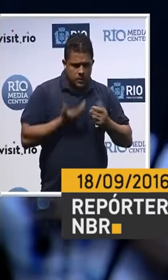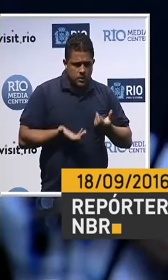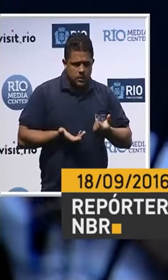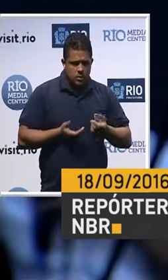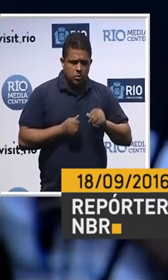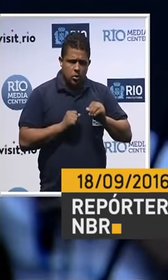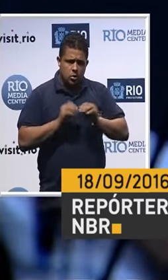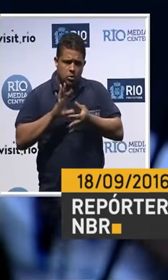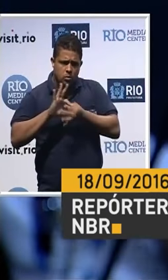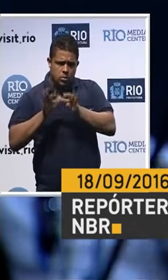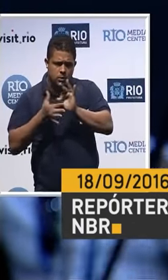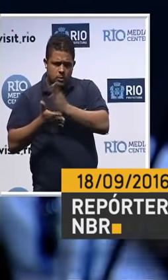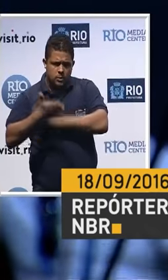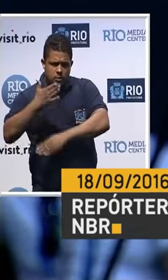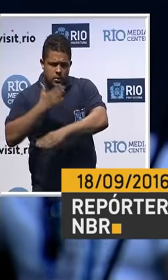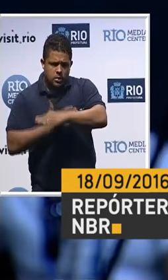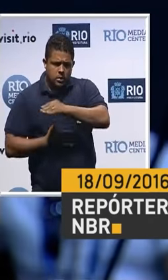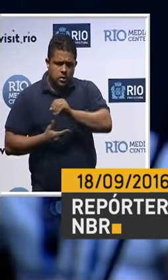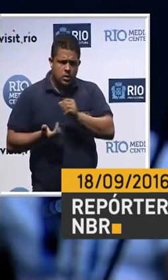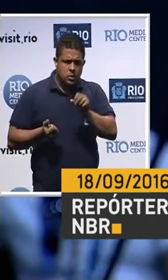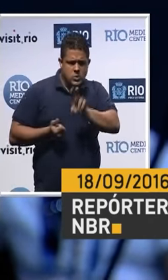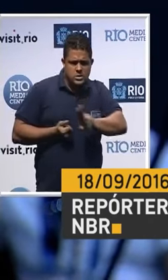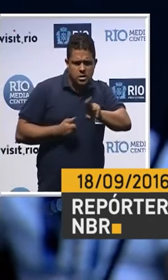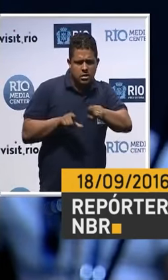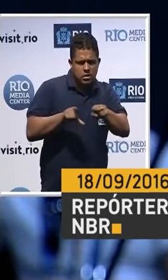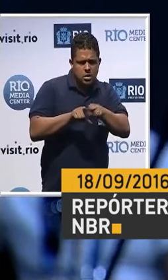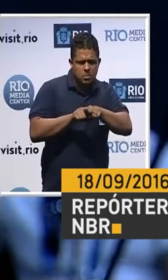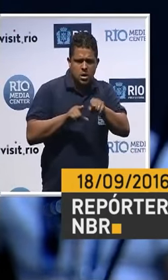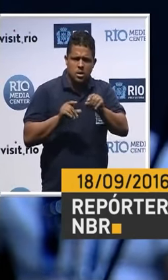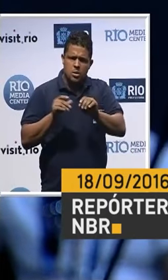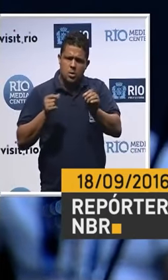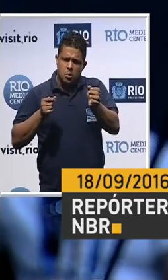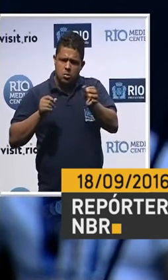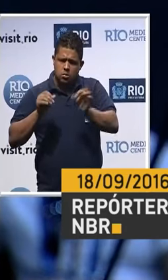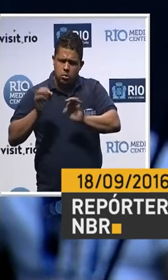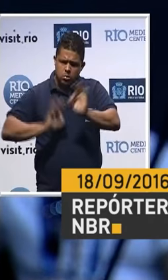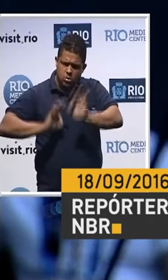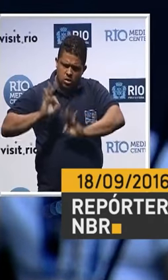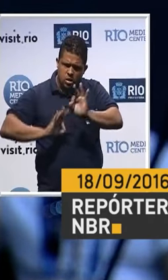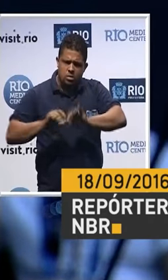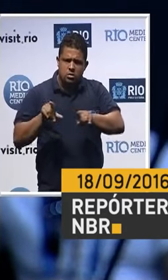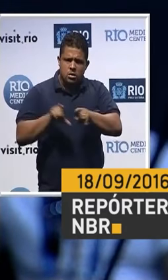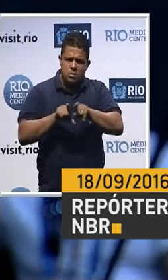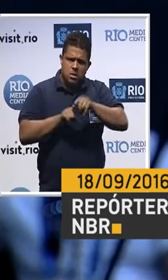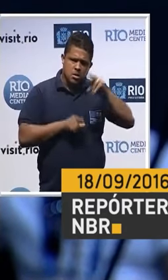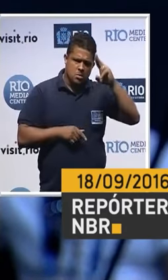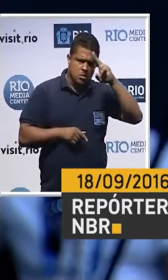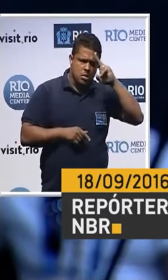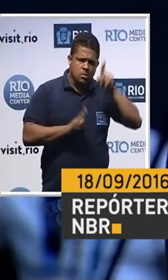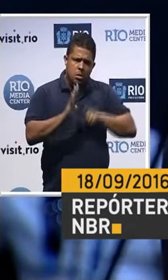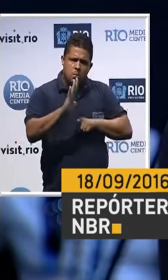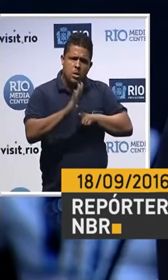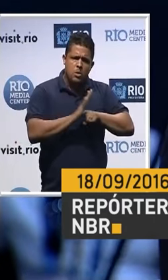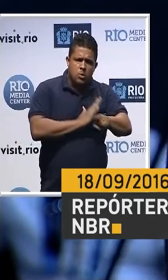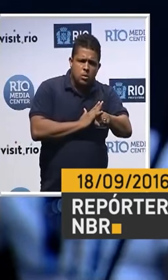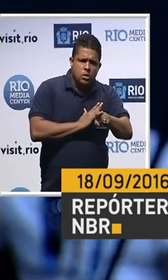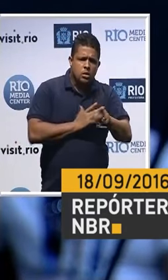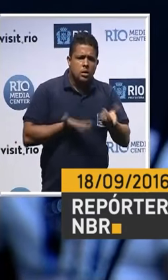os paralímpicos usar também este projeto? E também outra pergunta, é